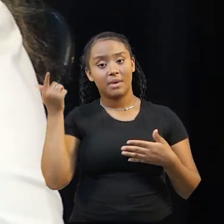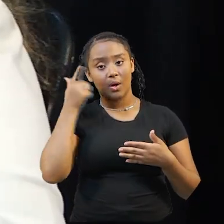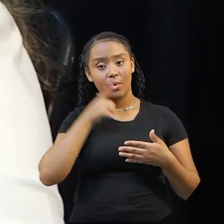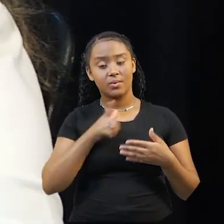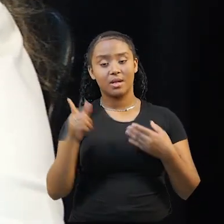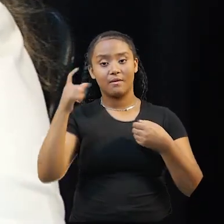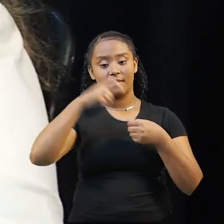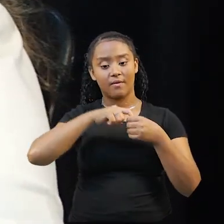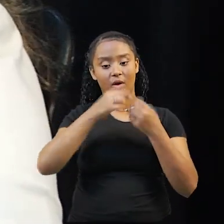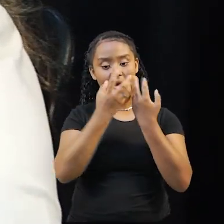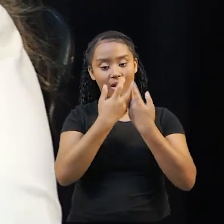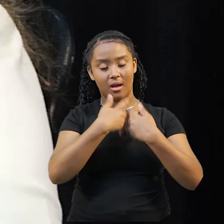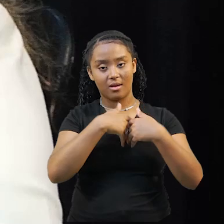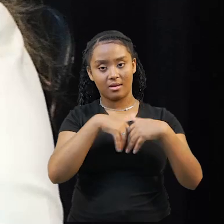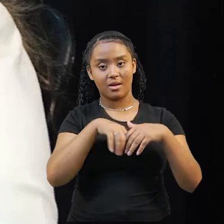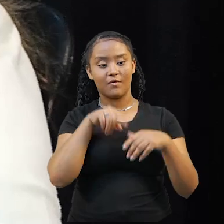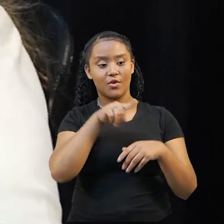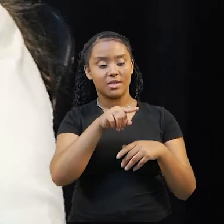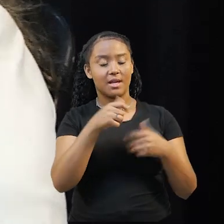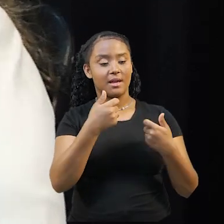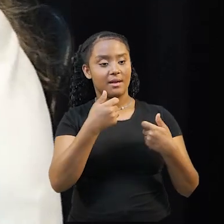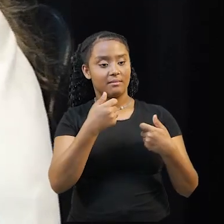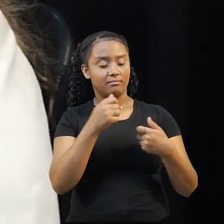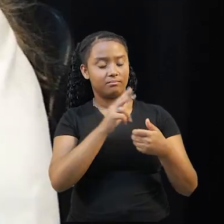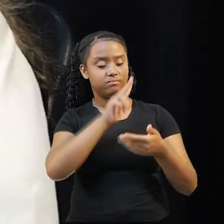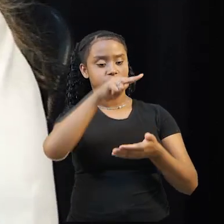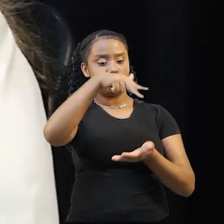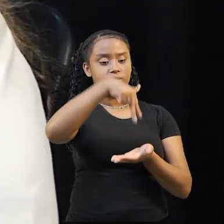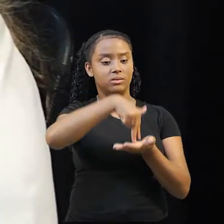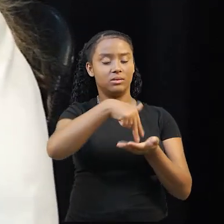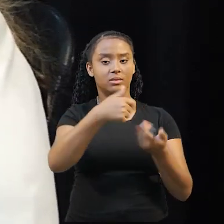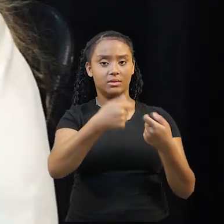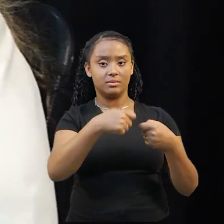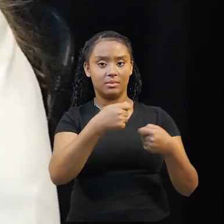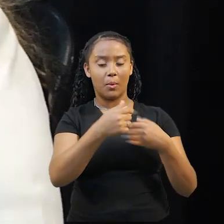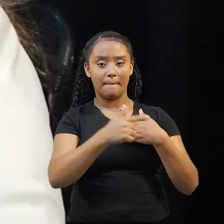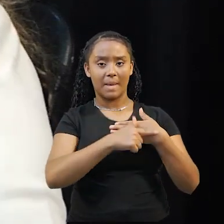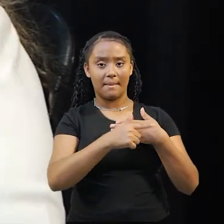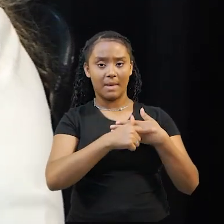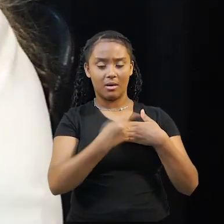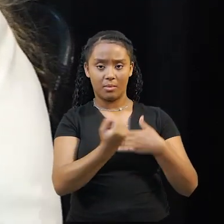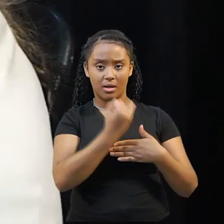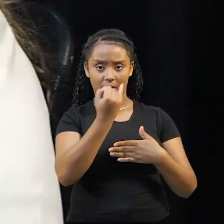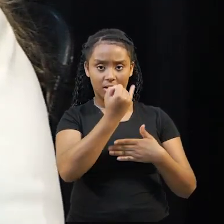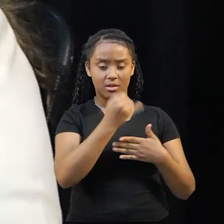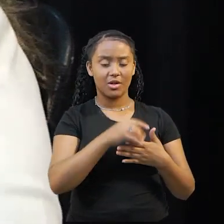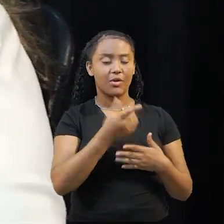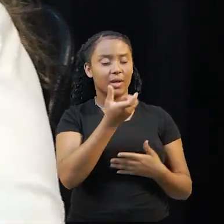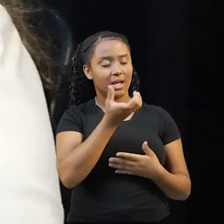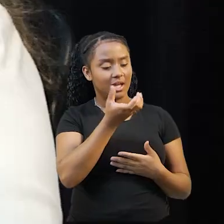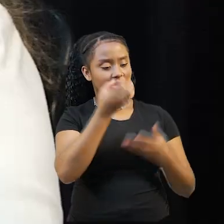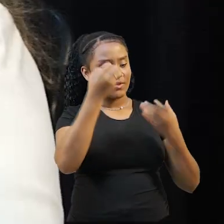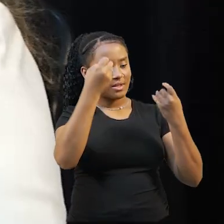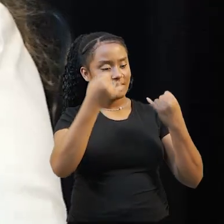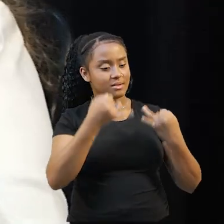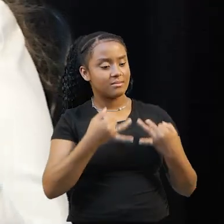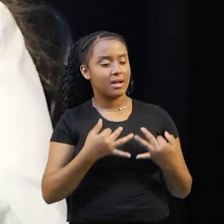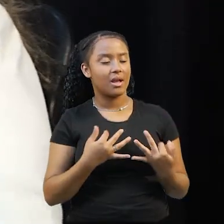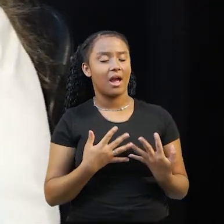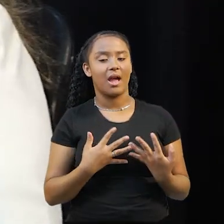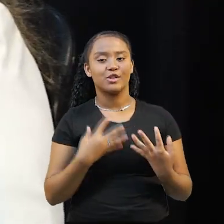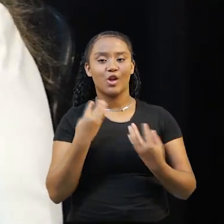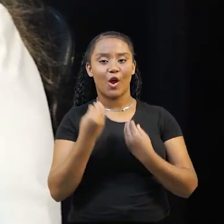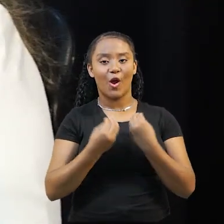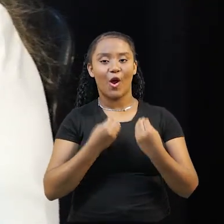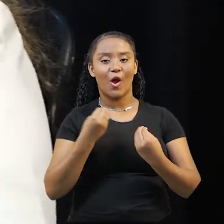ele voltasse a funcionar, você teve um papel importante nesse contexto todo. Eu queria que você falasse um pouquinho para a gente de como que